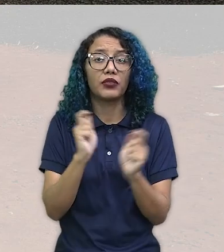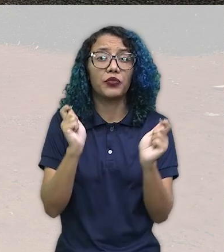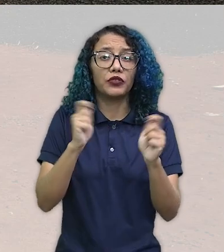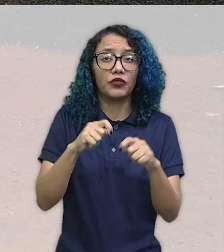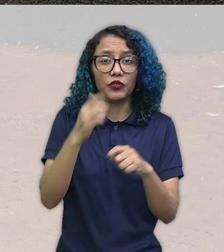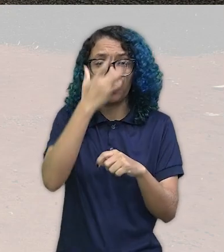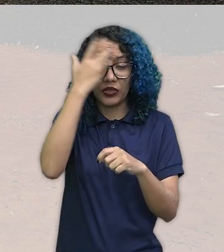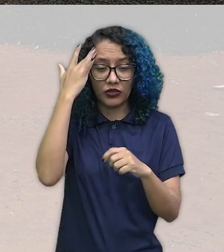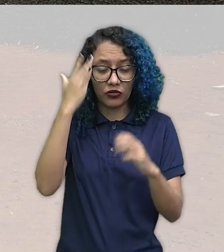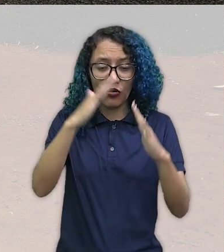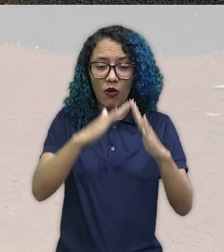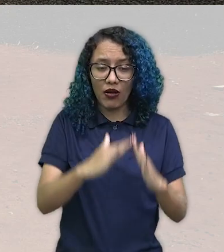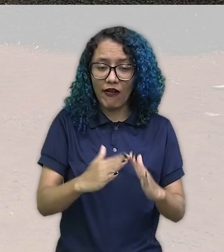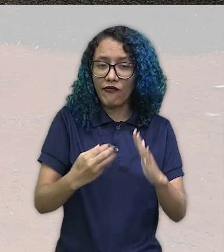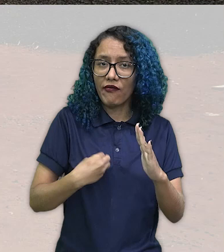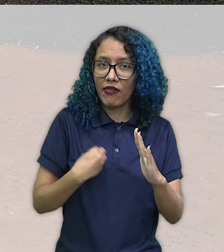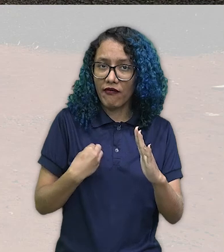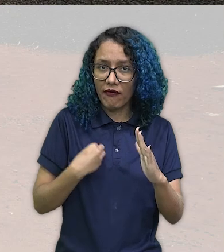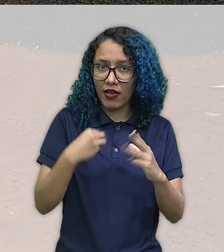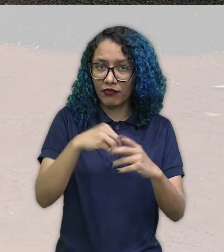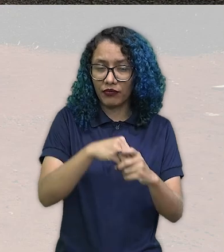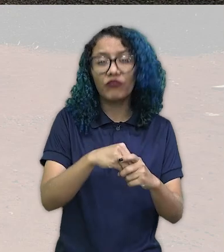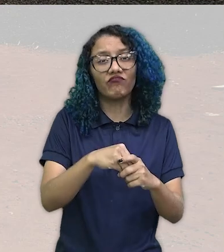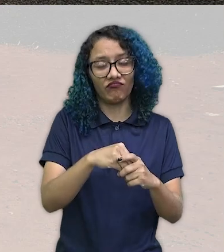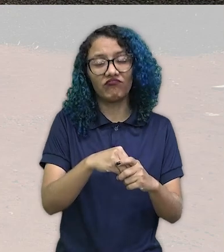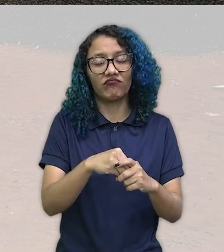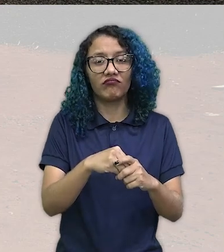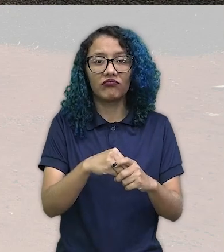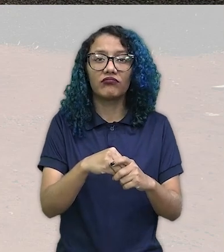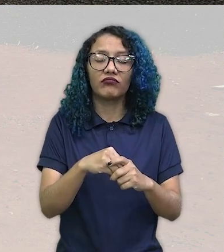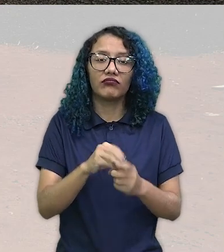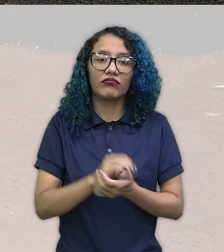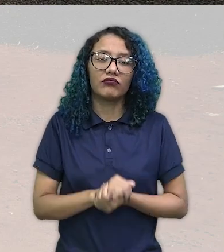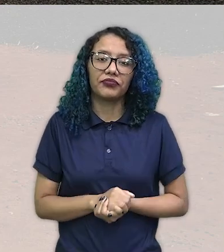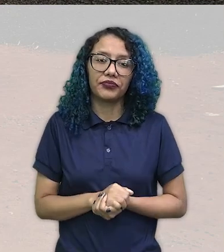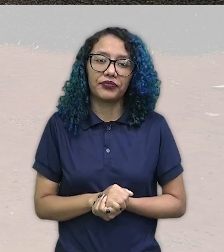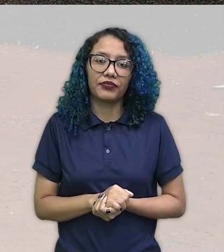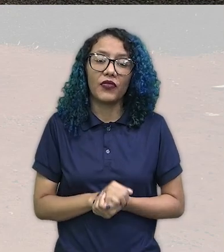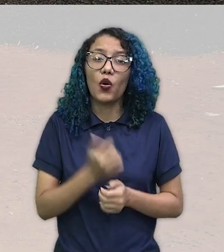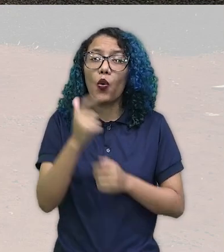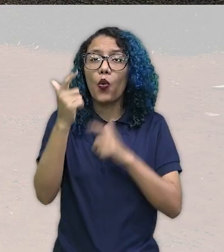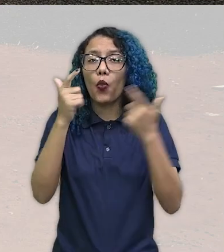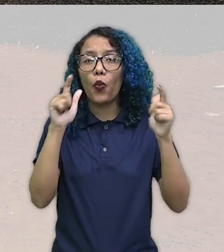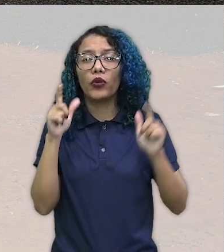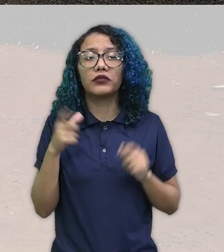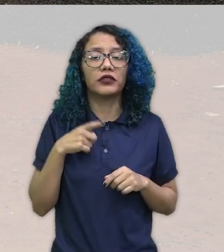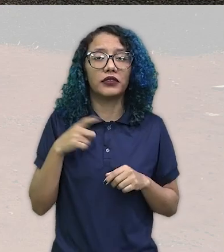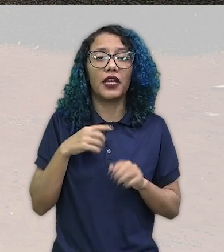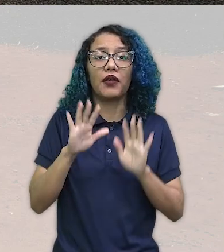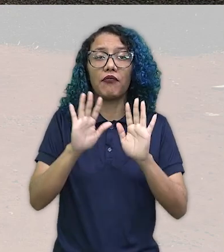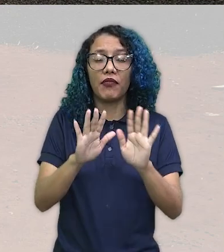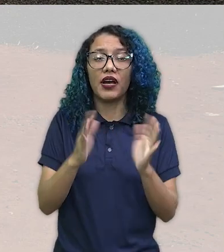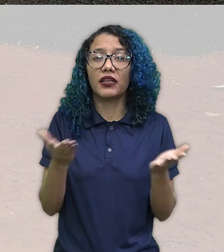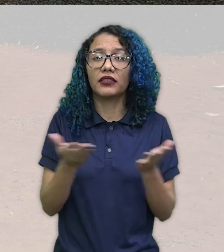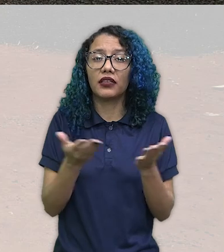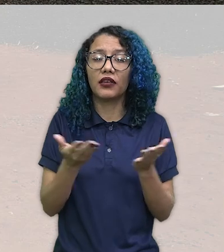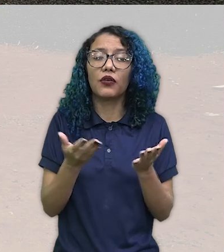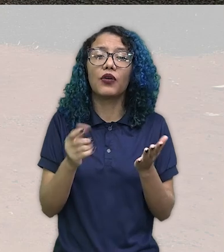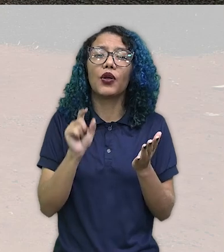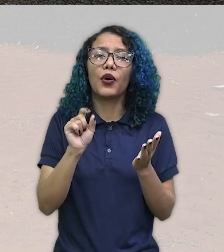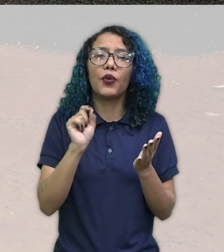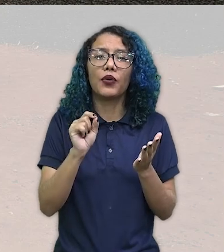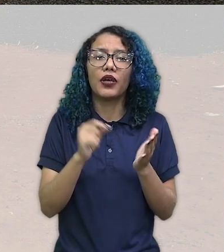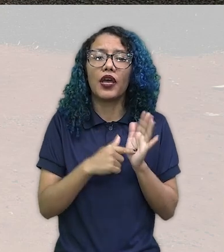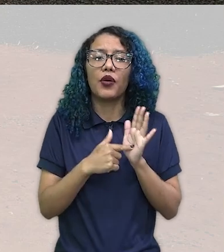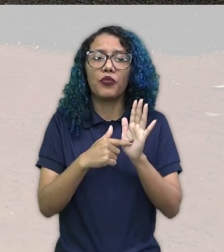morar, né? Essa é uma ideia. Em outras políticas aí, como eu falei para vocês. Mas aqui a ideia é de trazer o